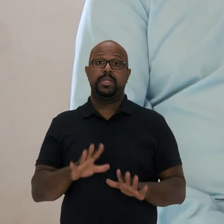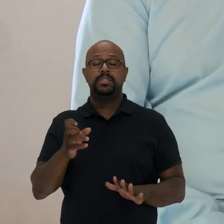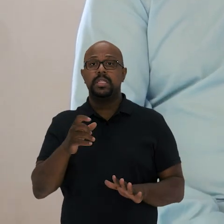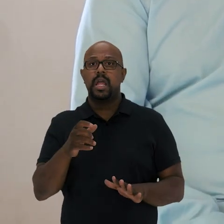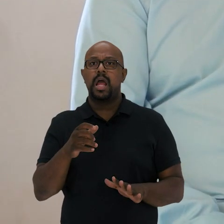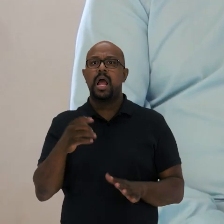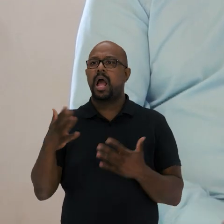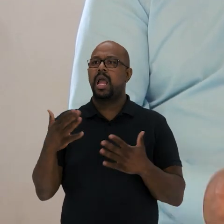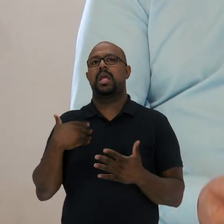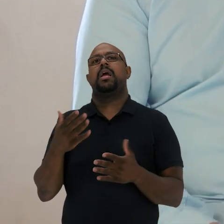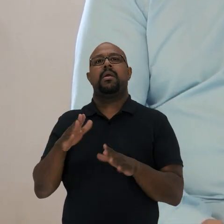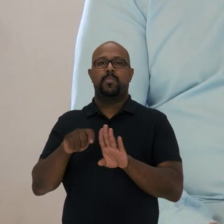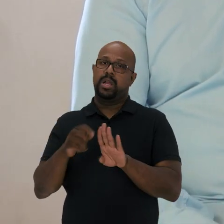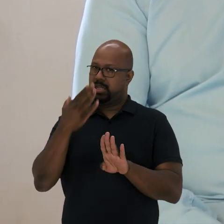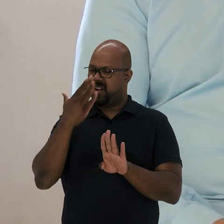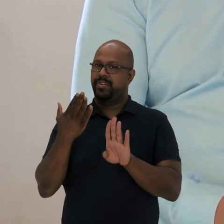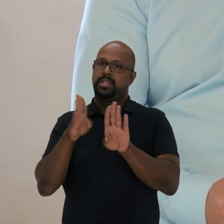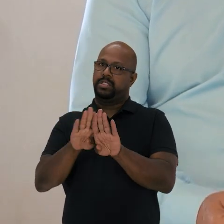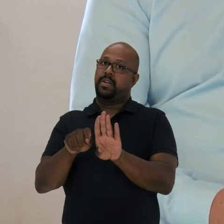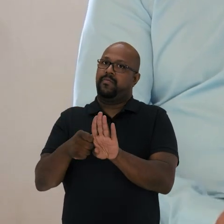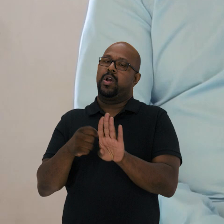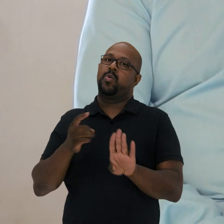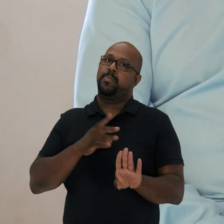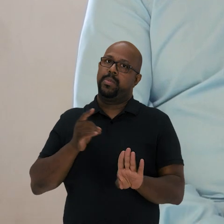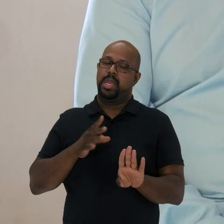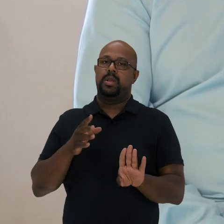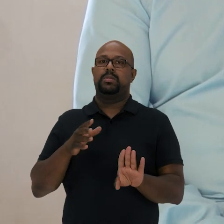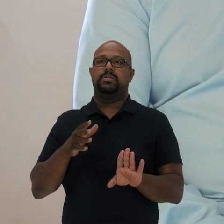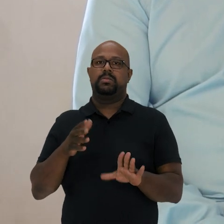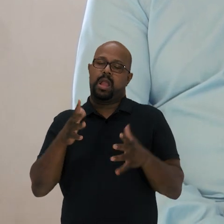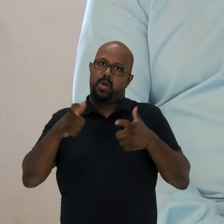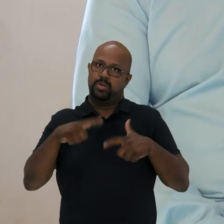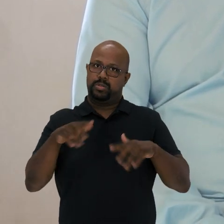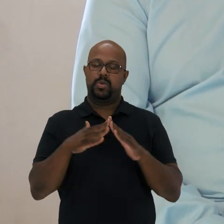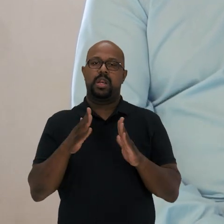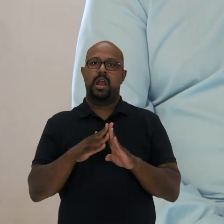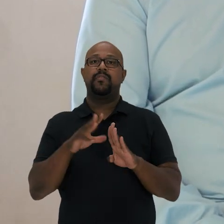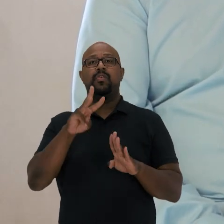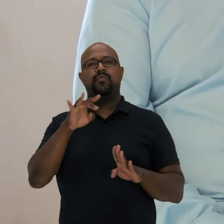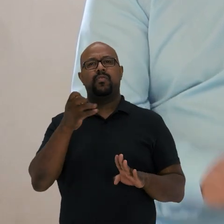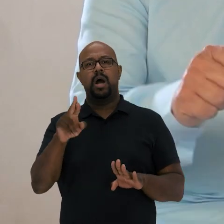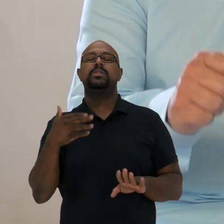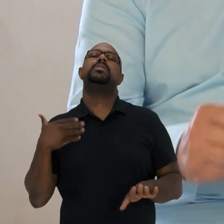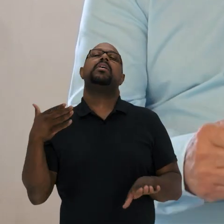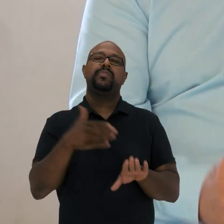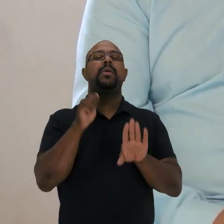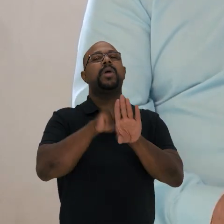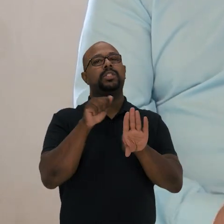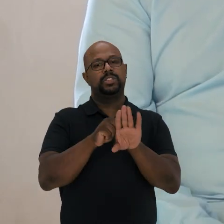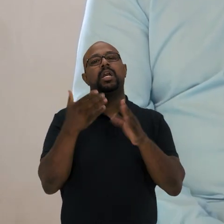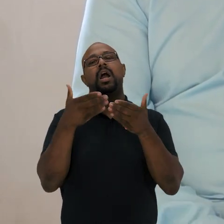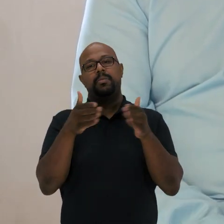saber. Aí ela fechava a porta da frente, com medo, ali onde morava, e o Walter vinha, batia